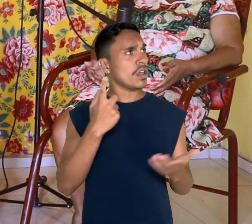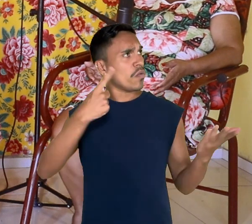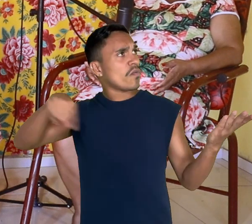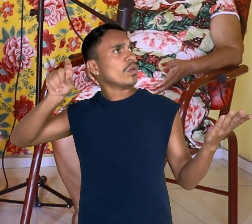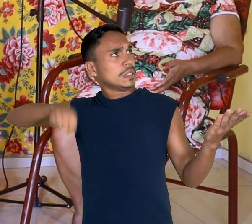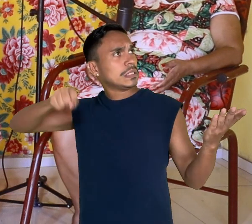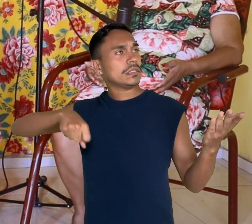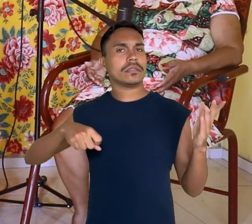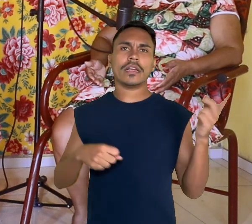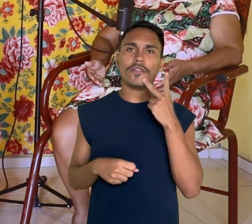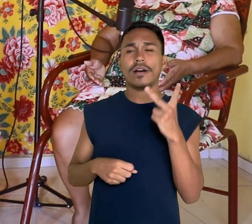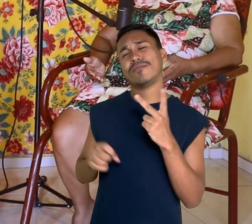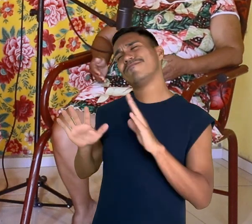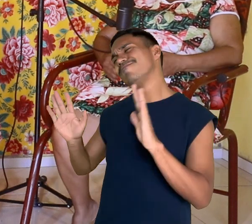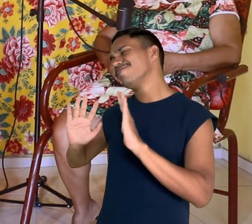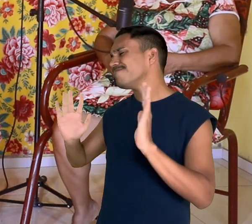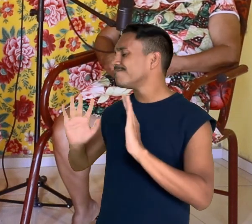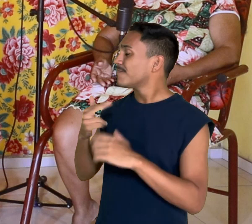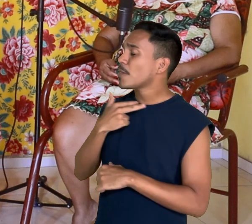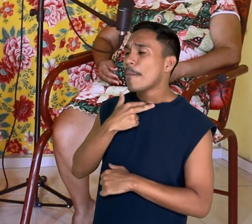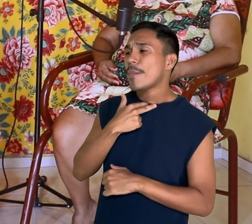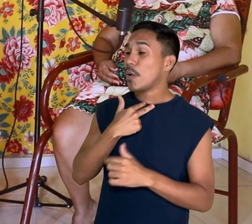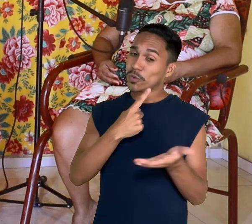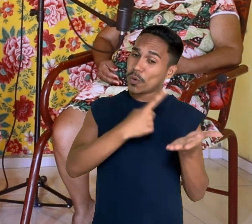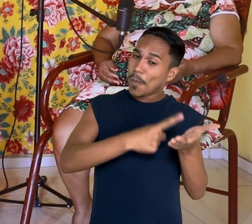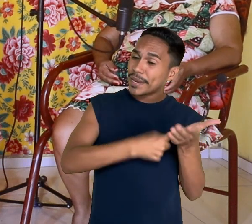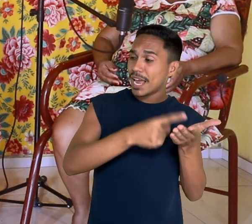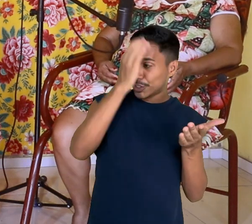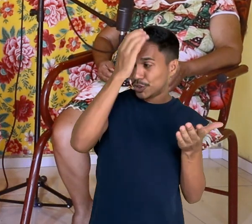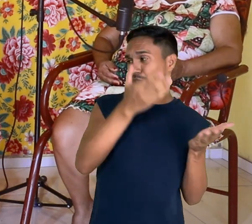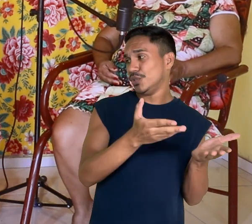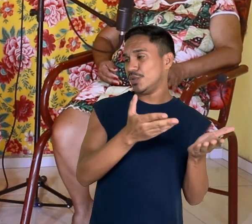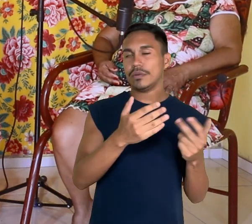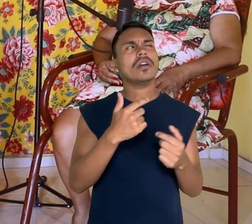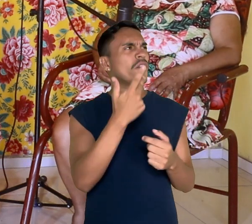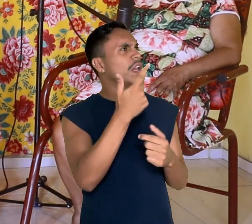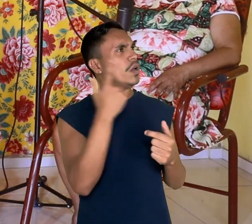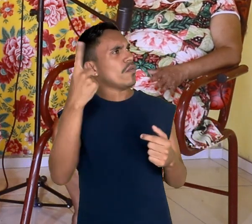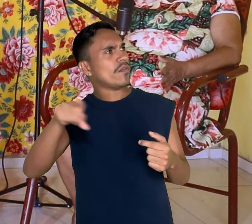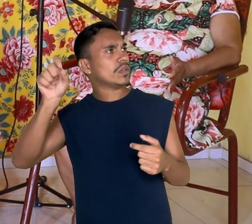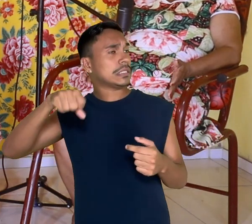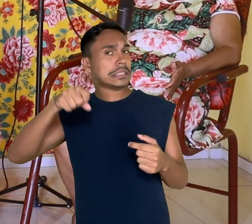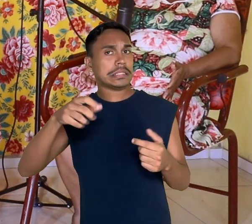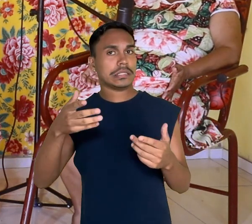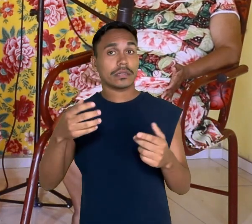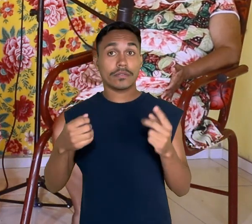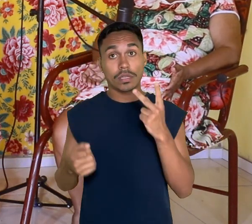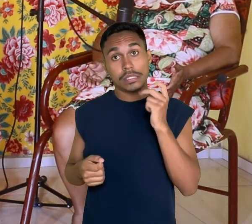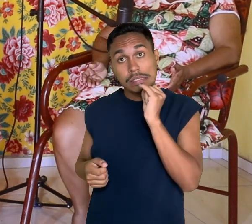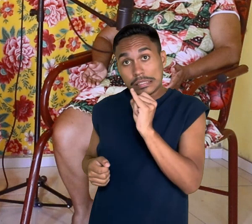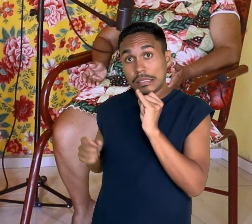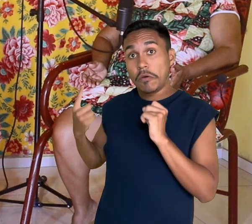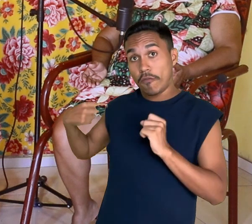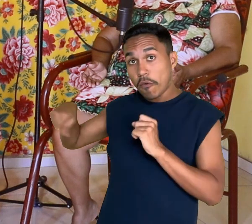ia. E ele falou, minha filha, mas não pode, tem que combinar com seus tios. Eu falei, eu vou. E ele disse, bom, então se você